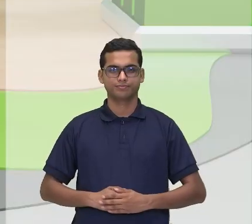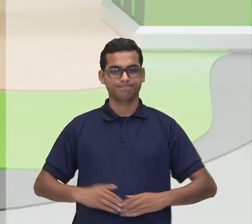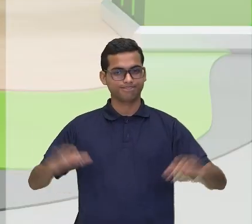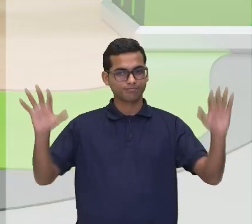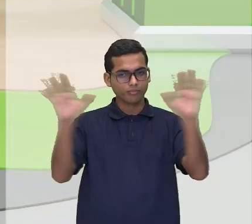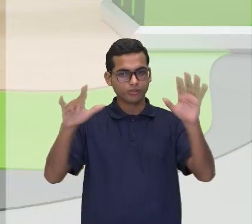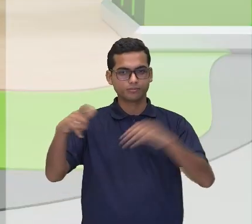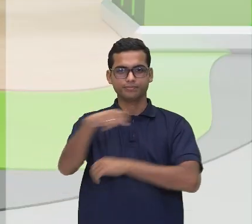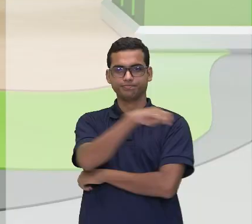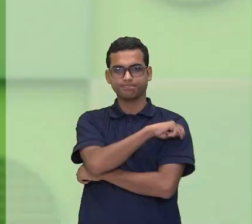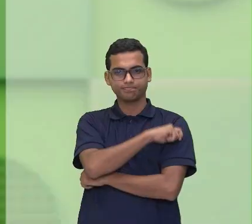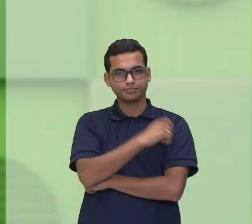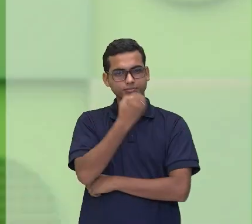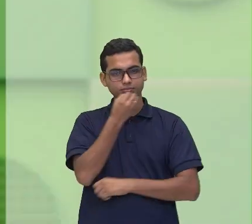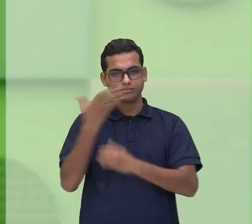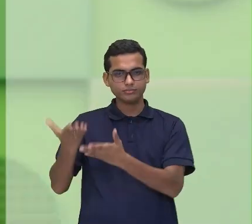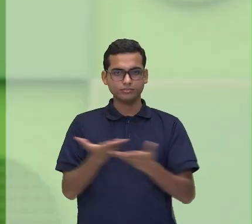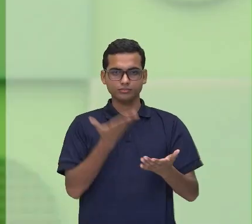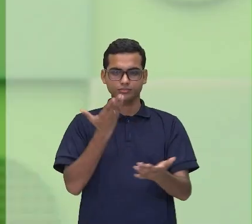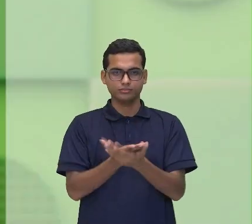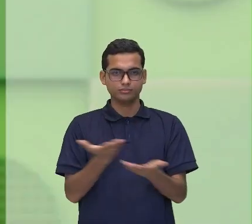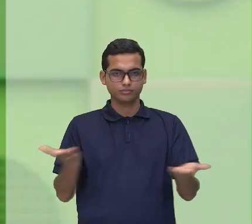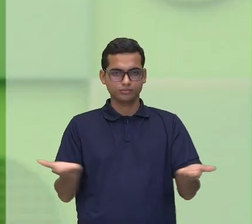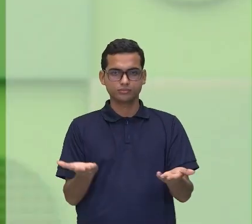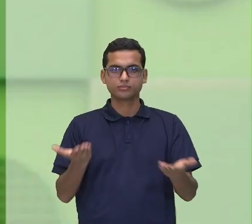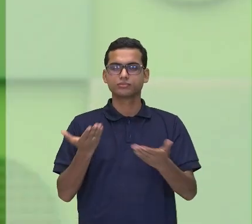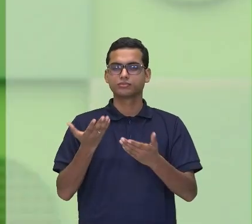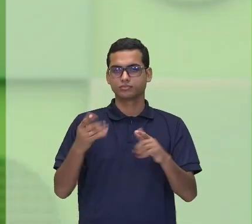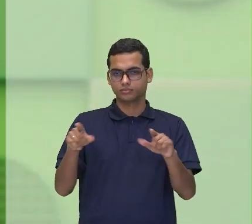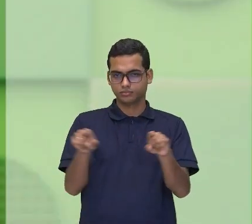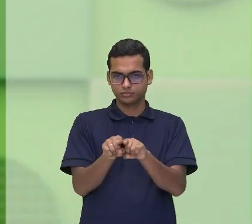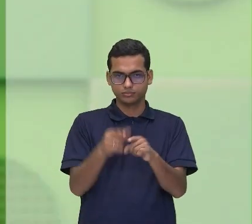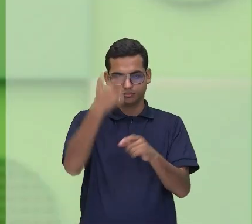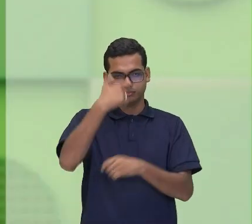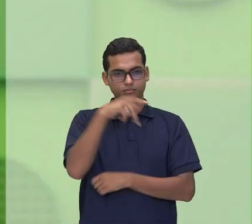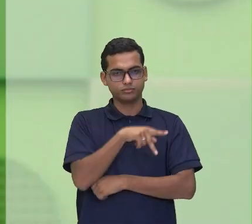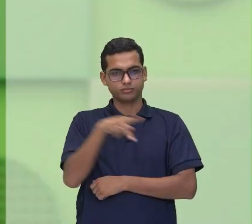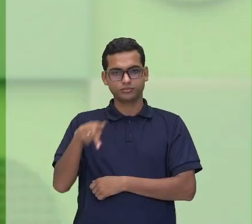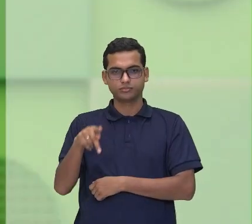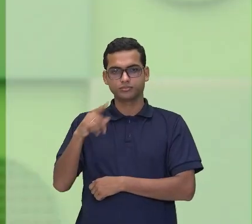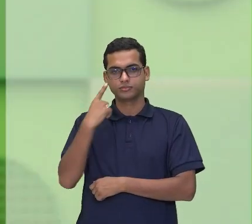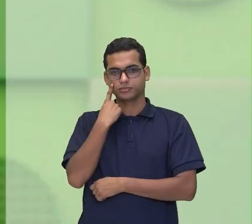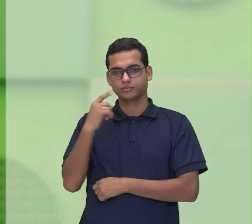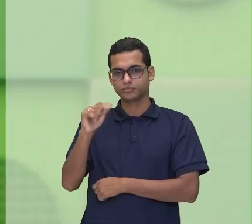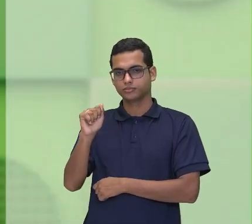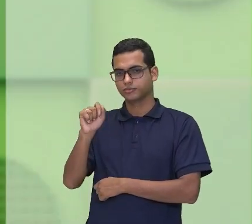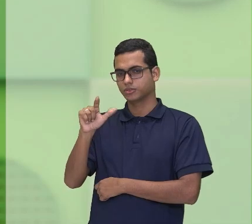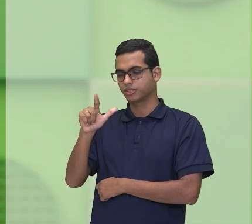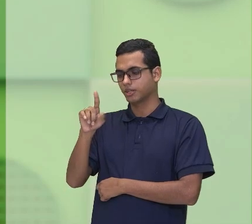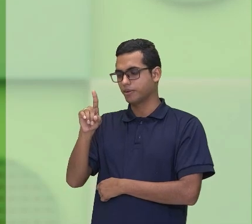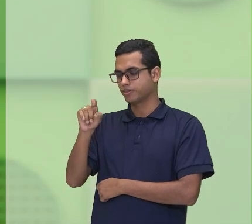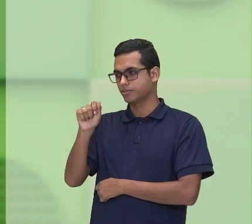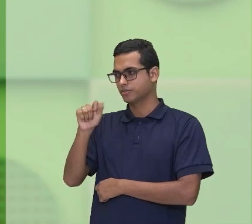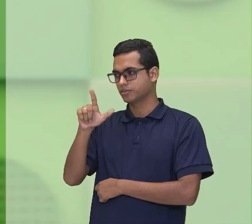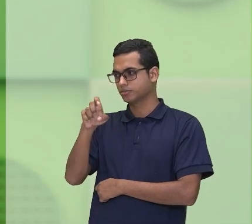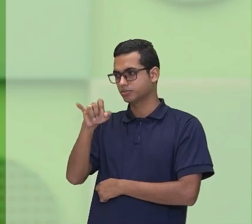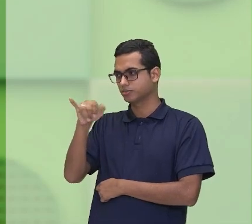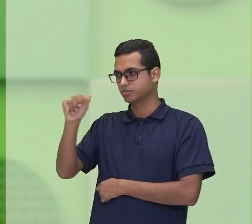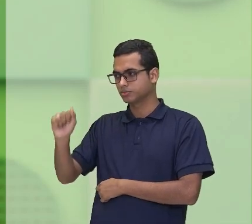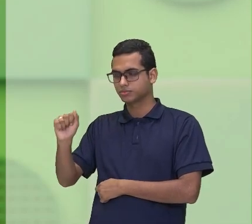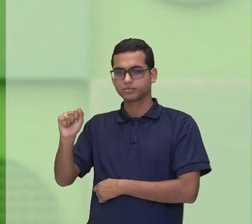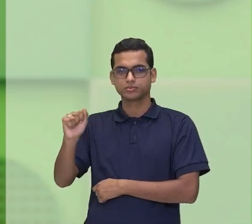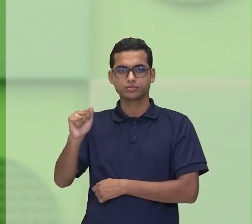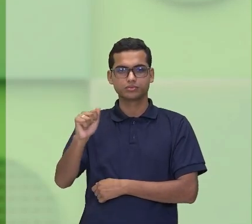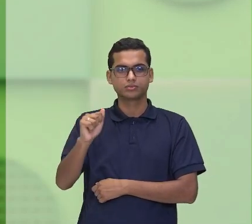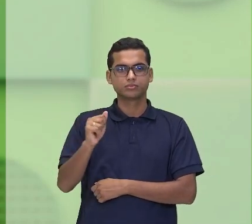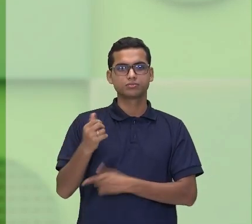Olá, queridos alunos, bem-vindos a mais uma aula. Eu sou a professora Aldaleia Santos, sua professora de